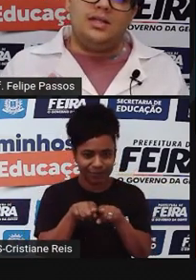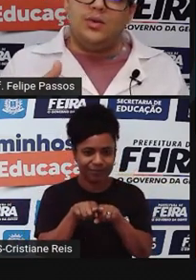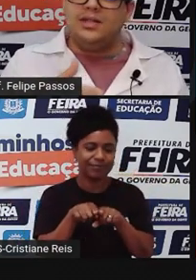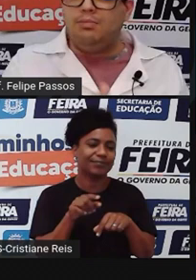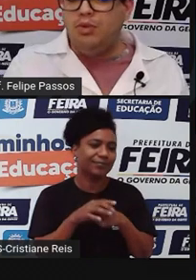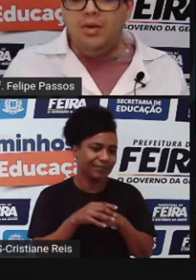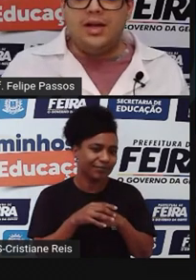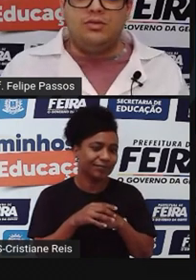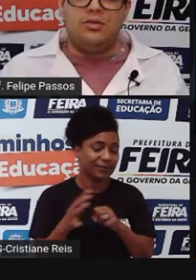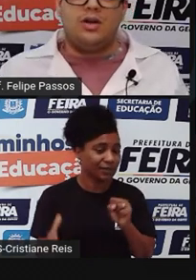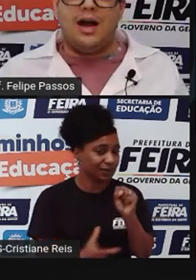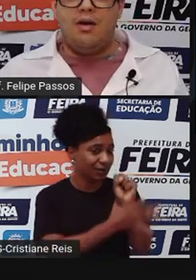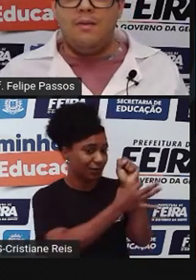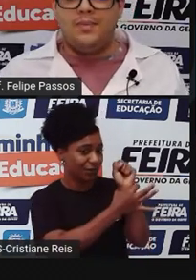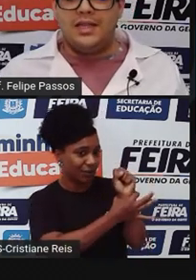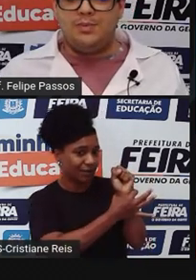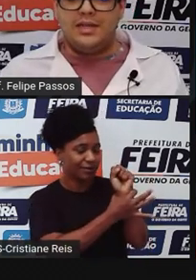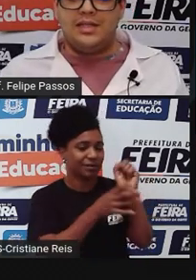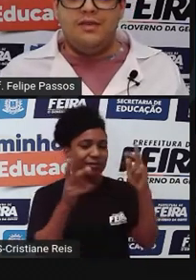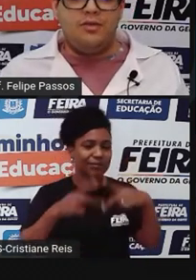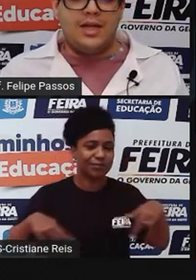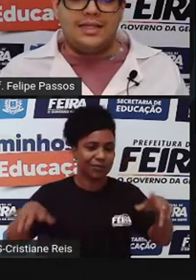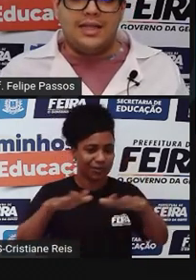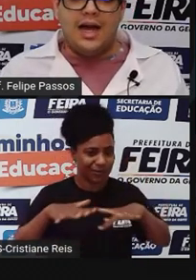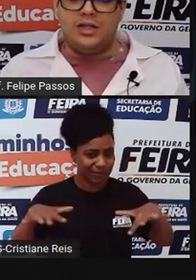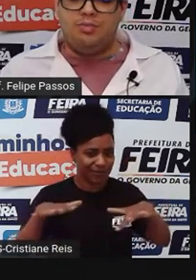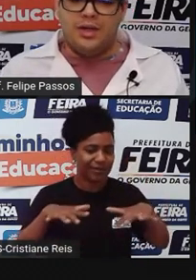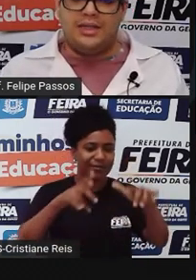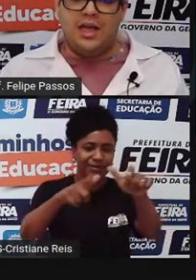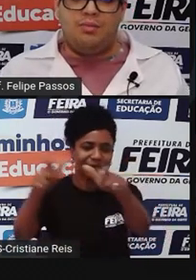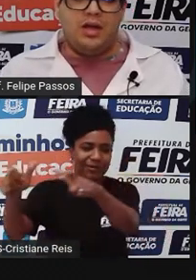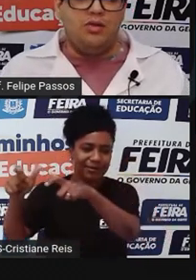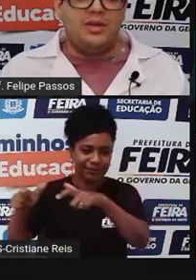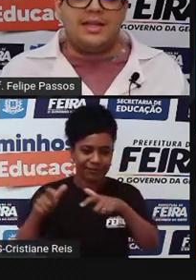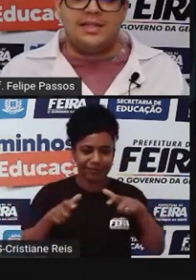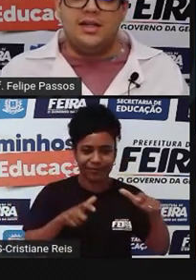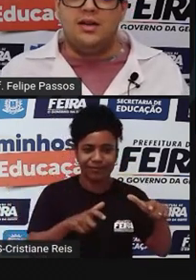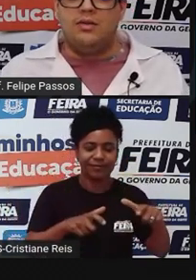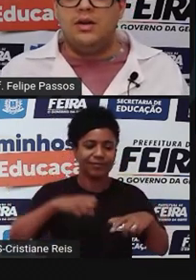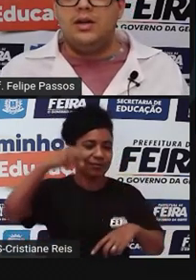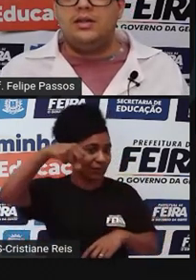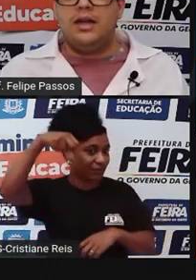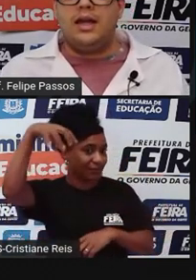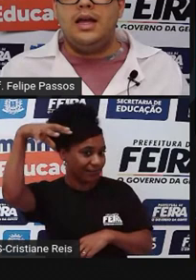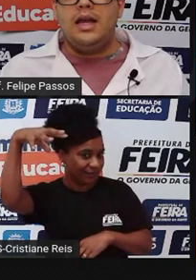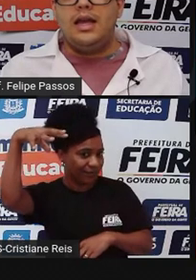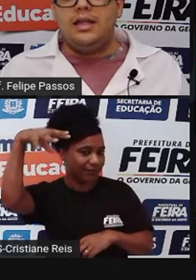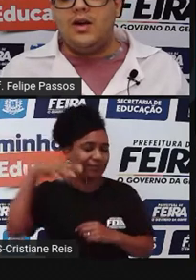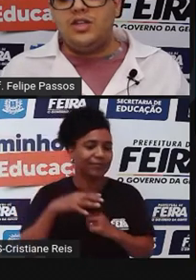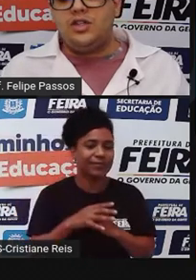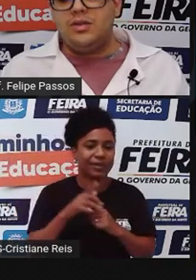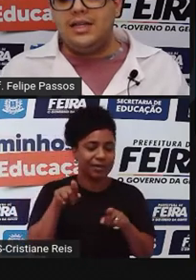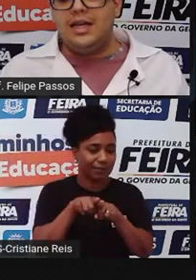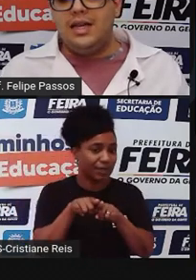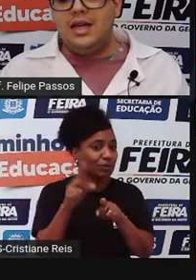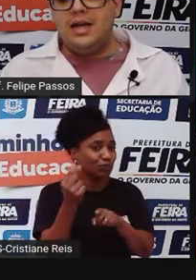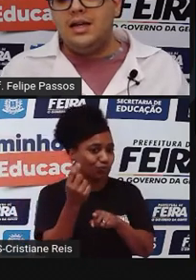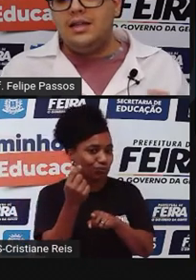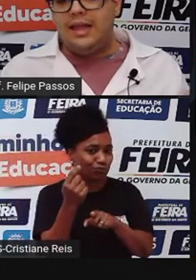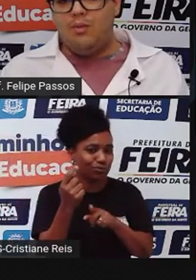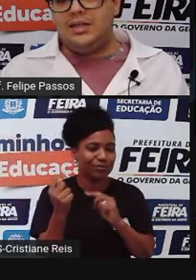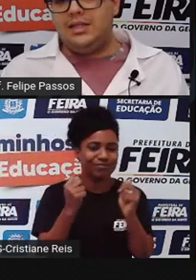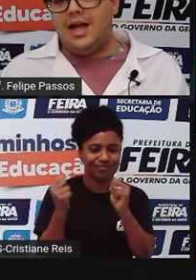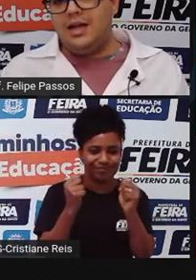em segurança pública no local específico da cidade por exemplo em iluminação né então a gente